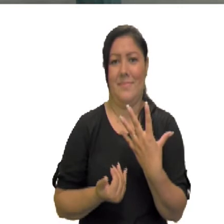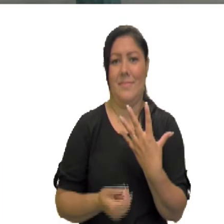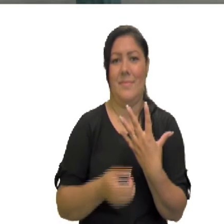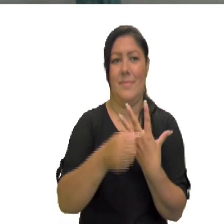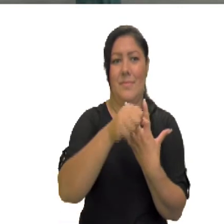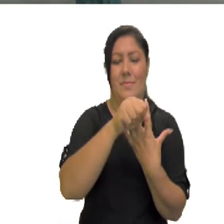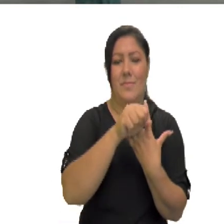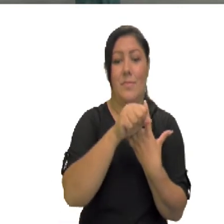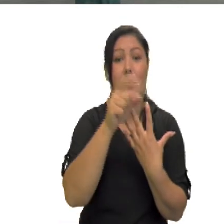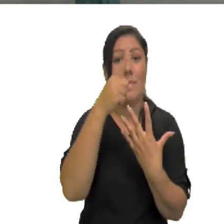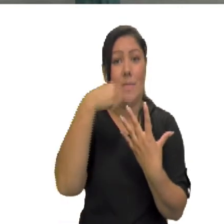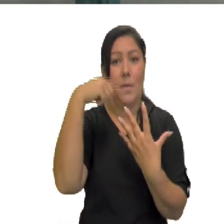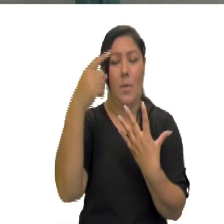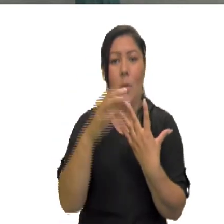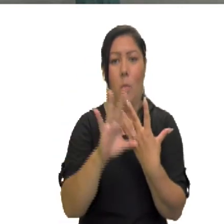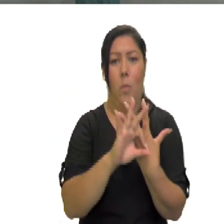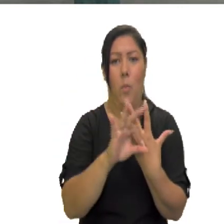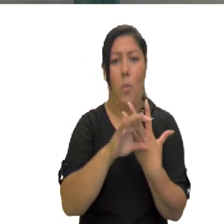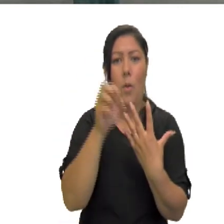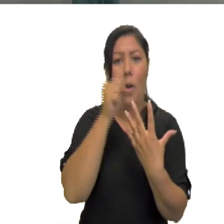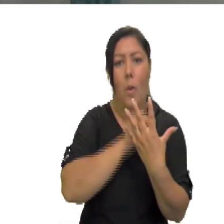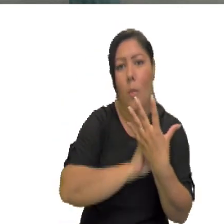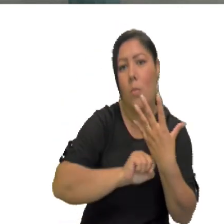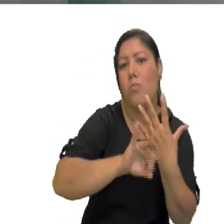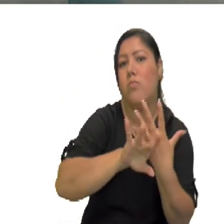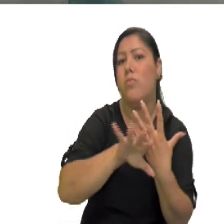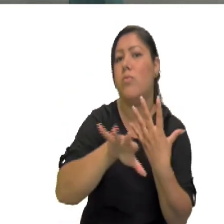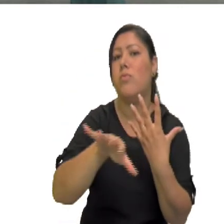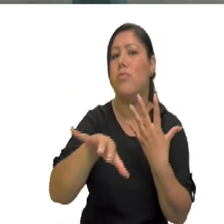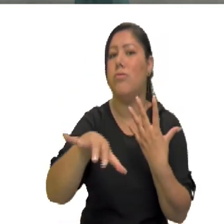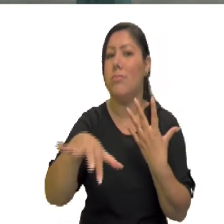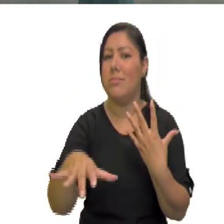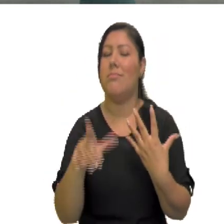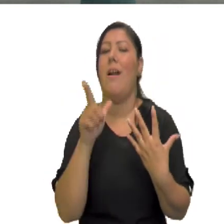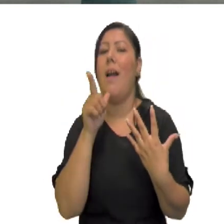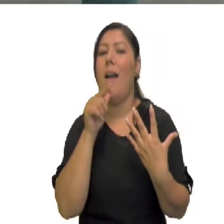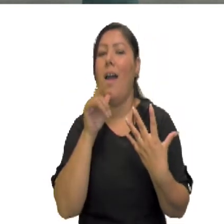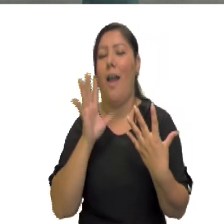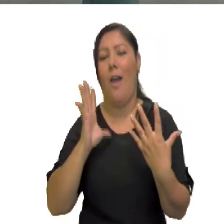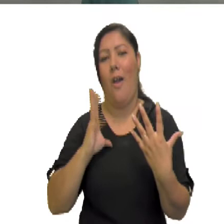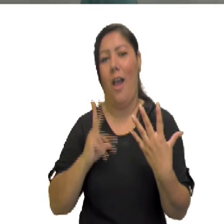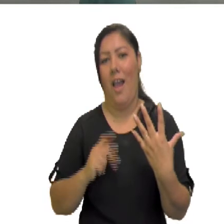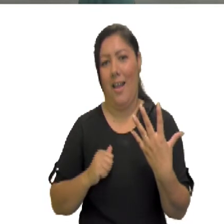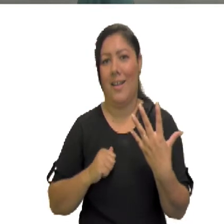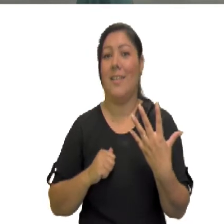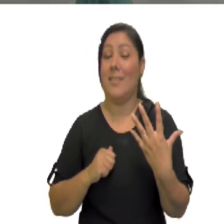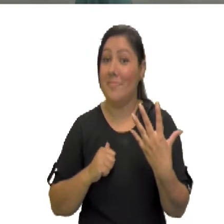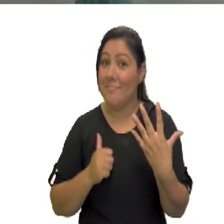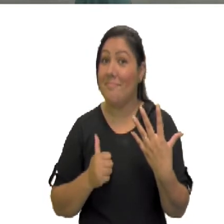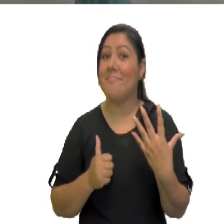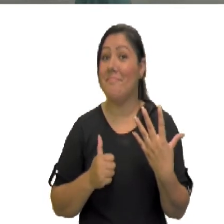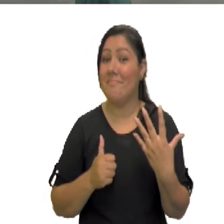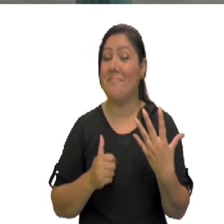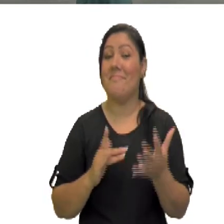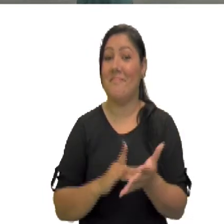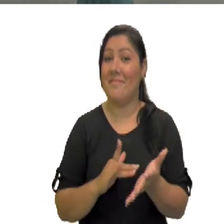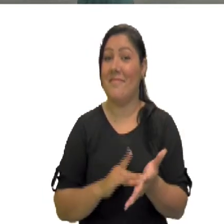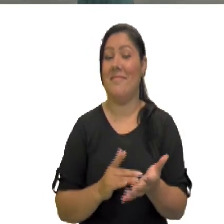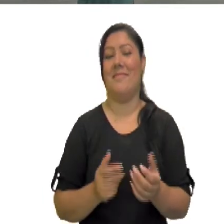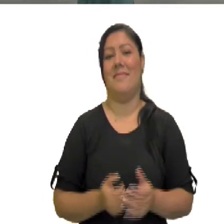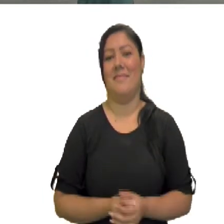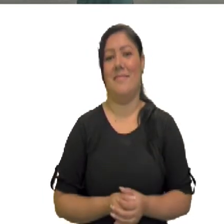poros, a água filtrada. Então, ele serve como um filtrador, tá? Ele auxilia para